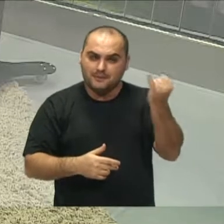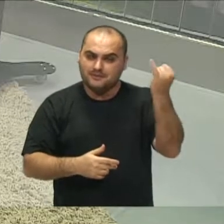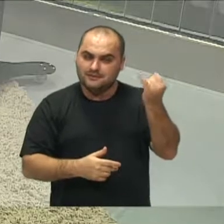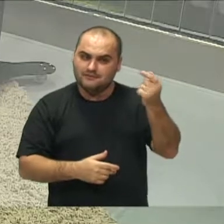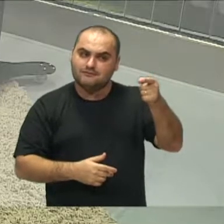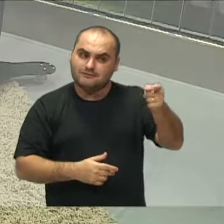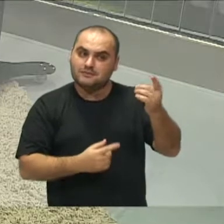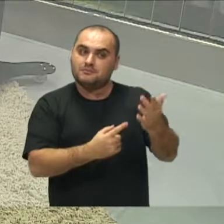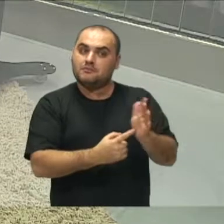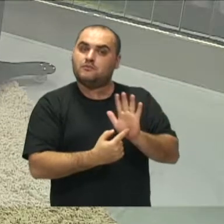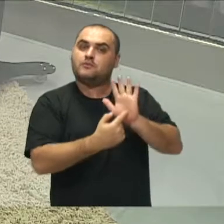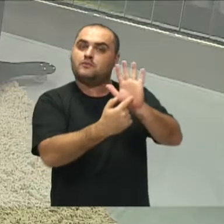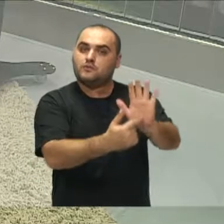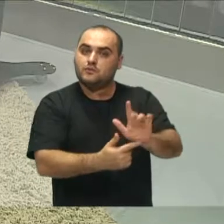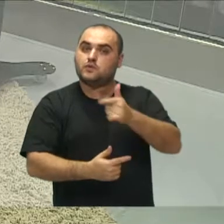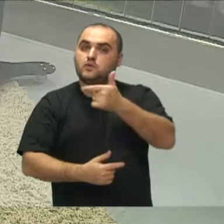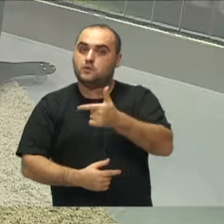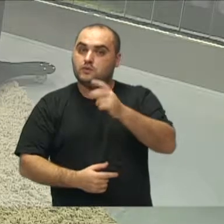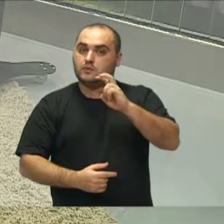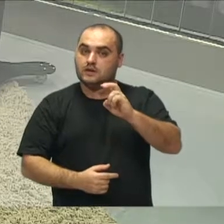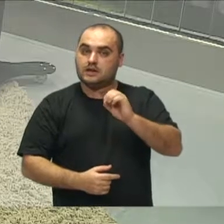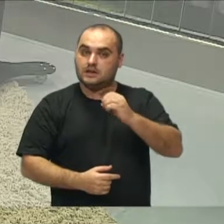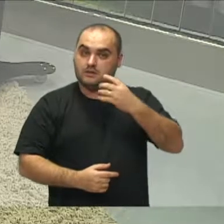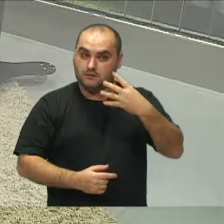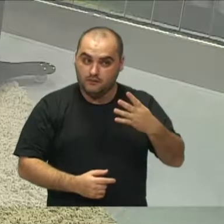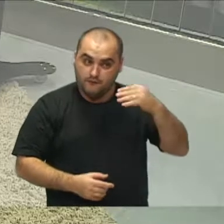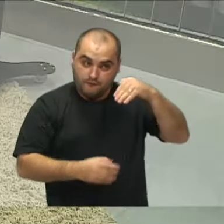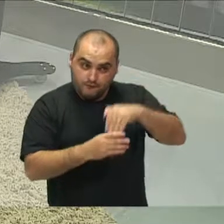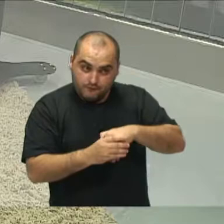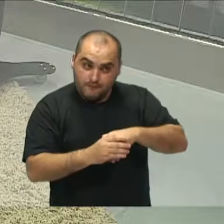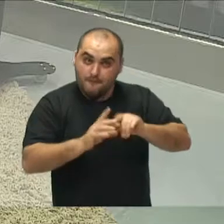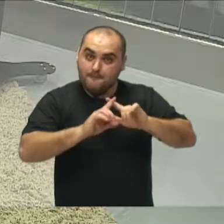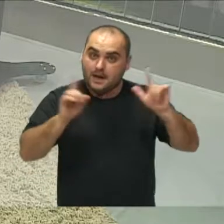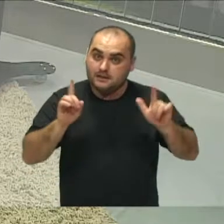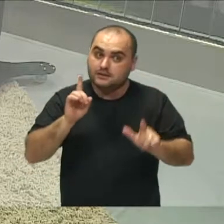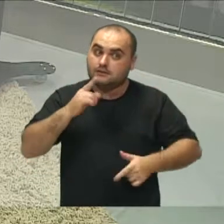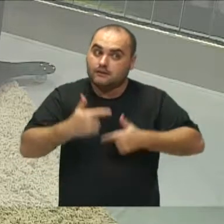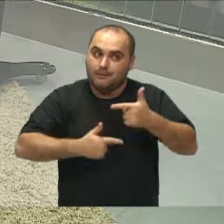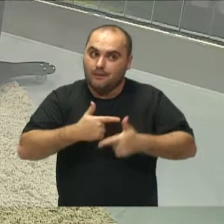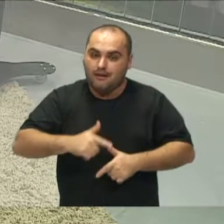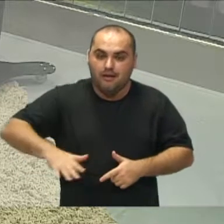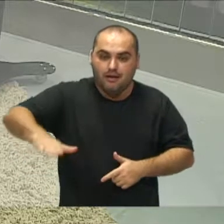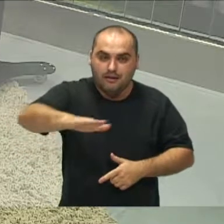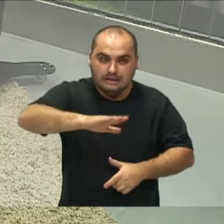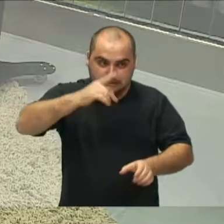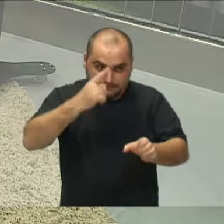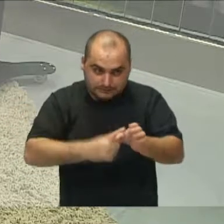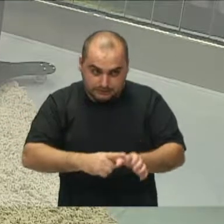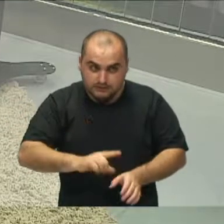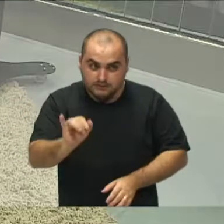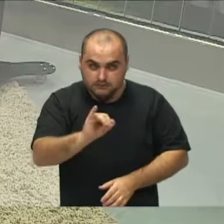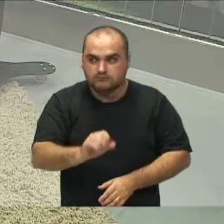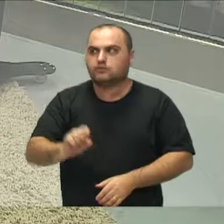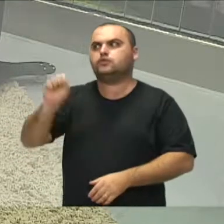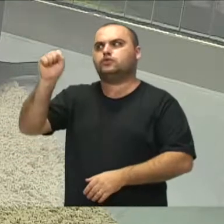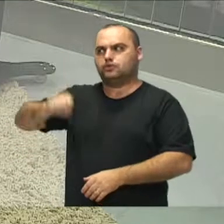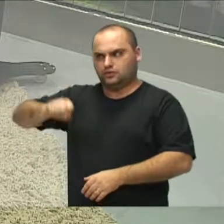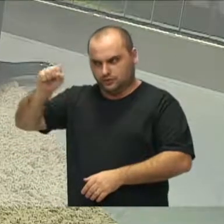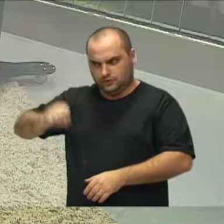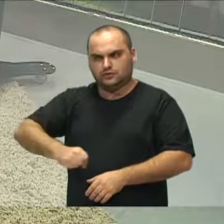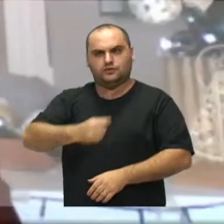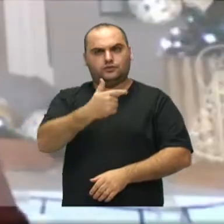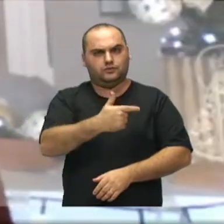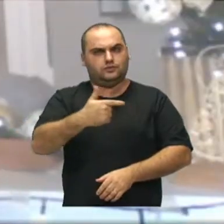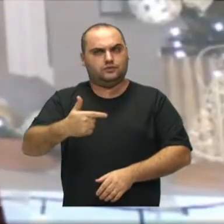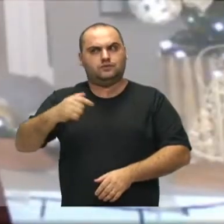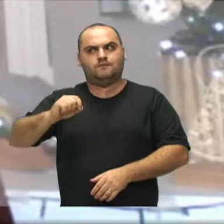pontuou 2.504 votos, né? Mas agora é um trabalho por toda a cidade, né? Por toda Itajaí. Por todos os 220, com certeza.